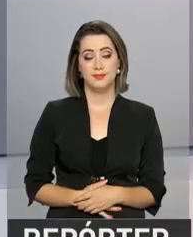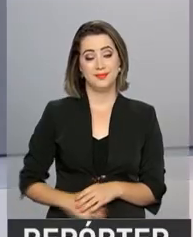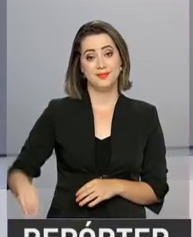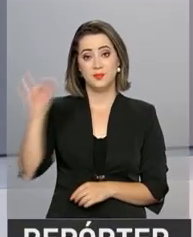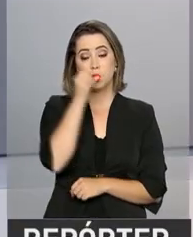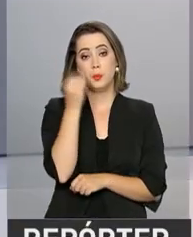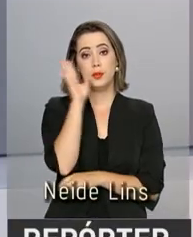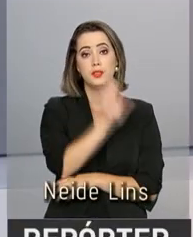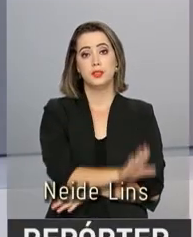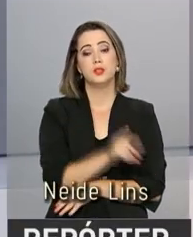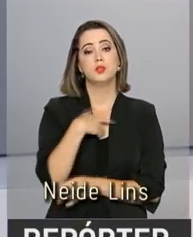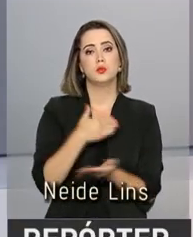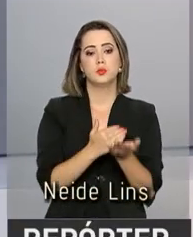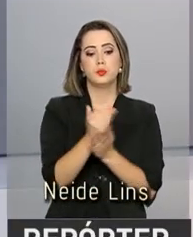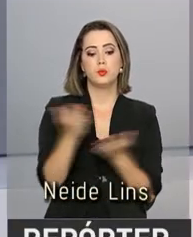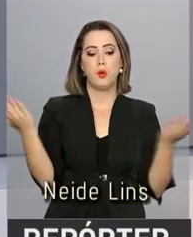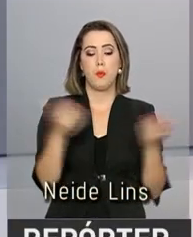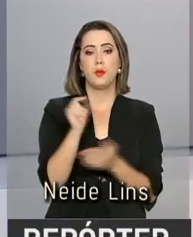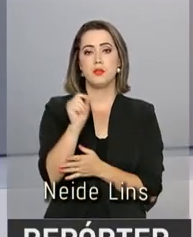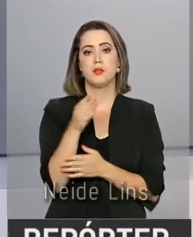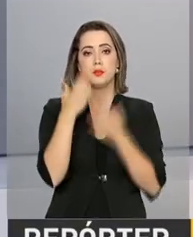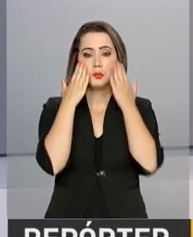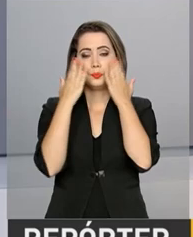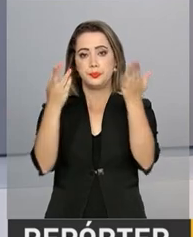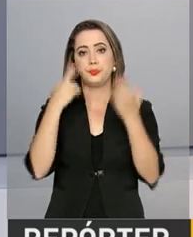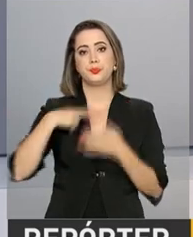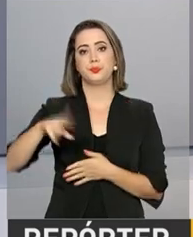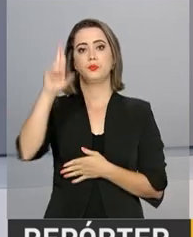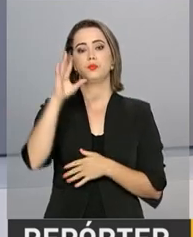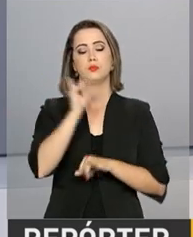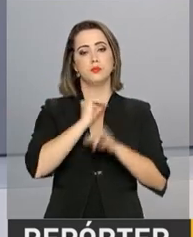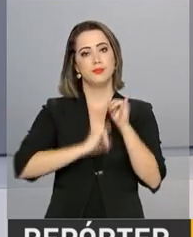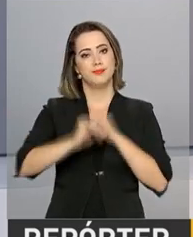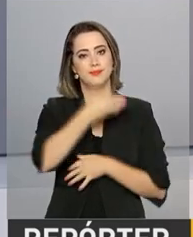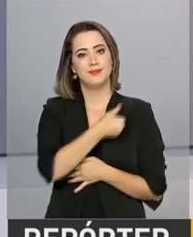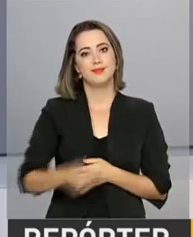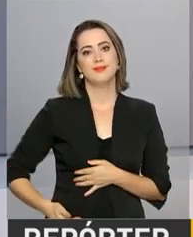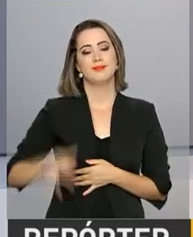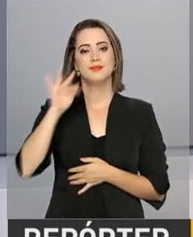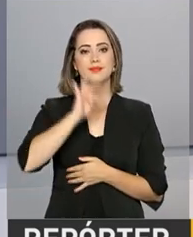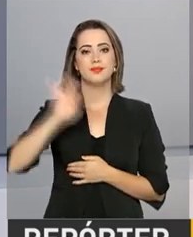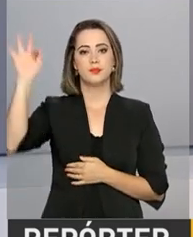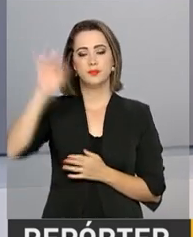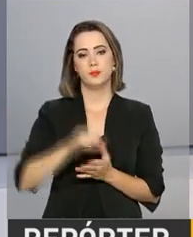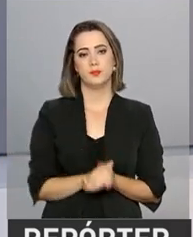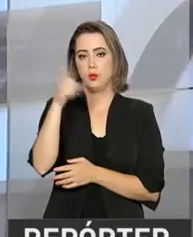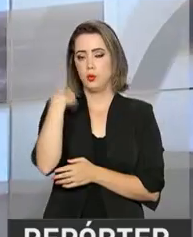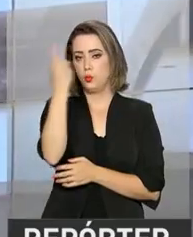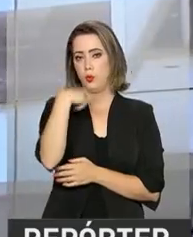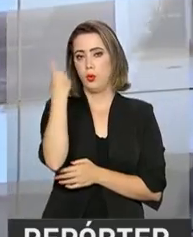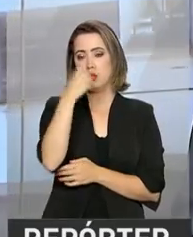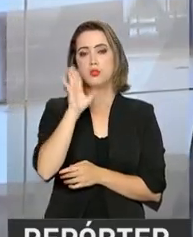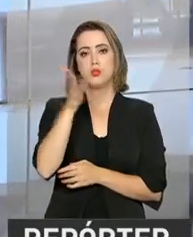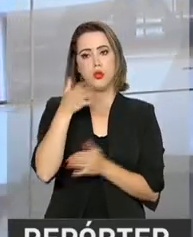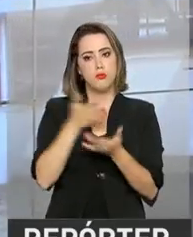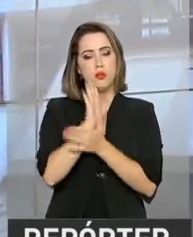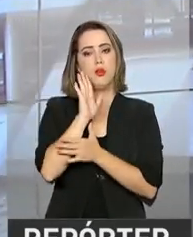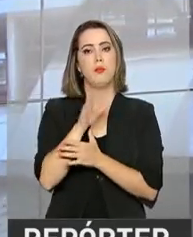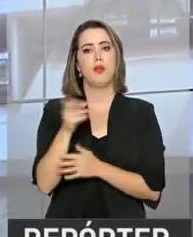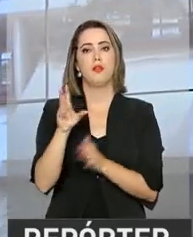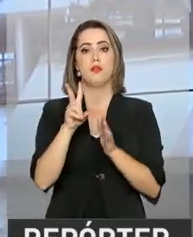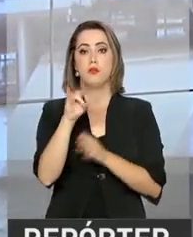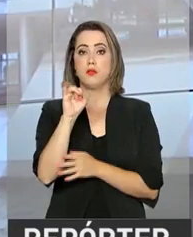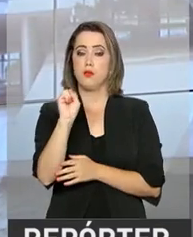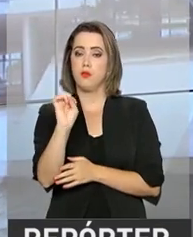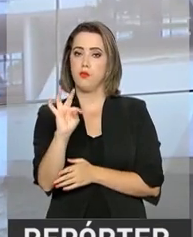Olá boa tarde começa agora mais uma edição do repórter NBR e as notícias do governo federal o Ministério do TR